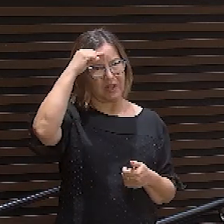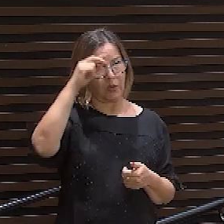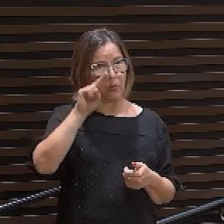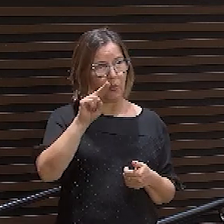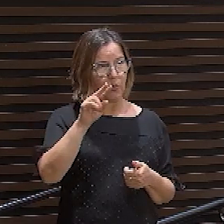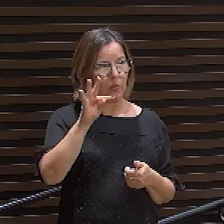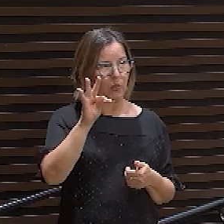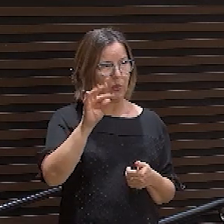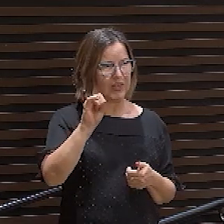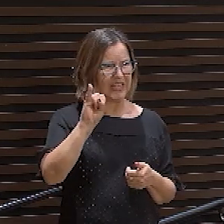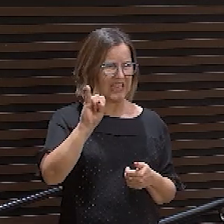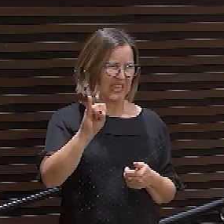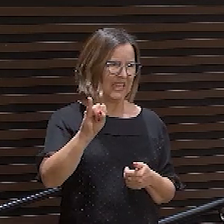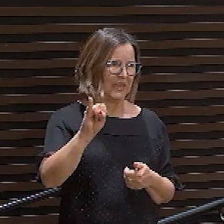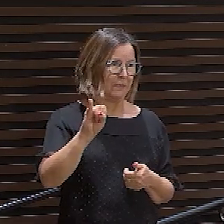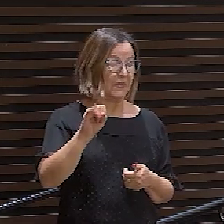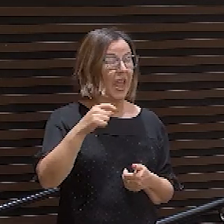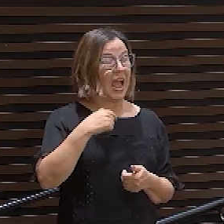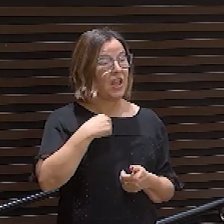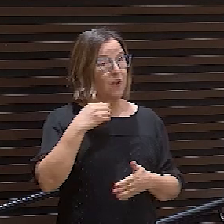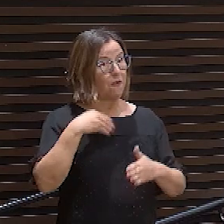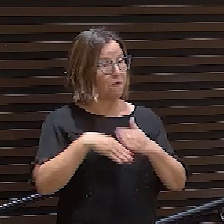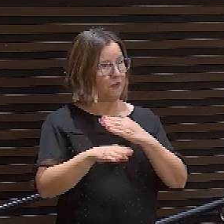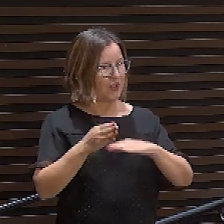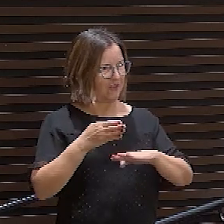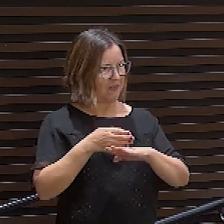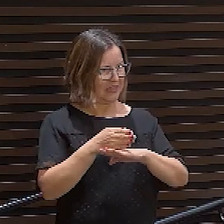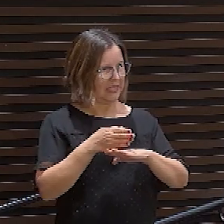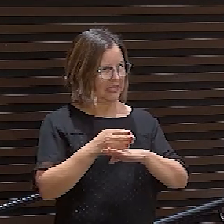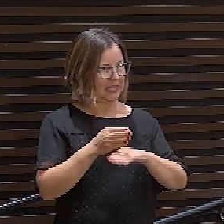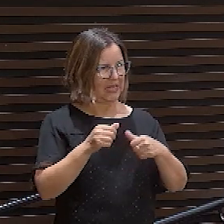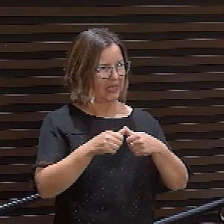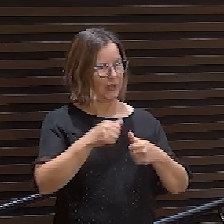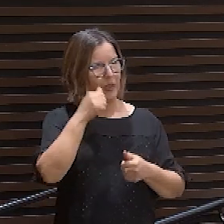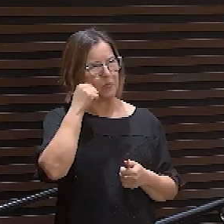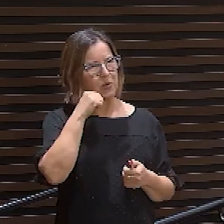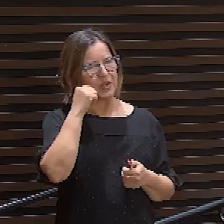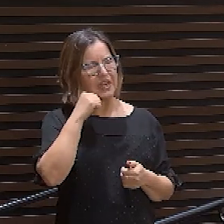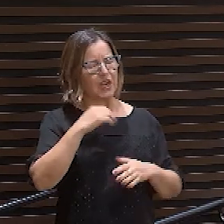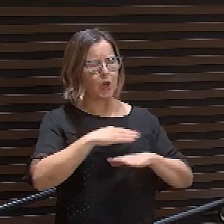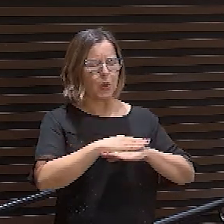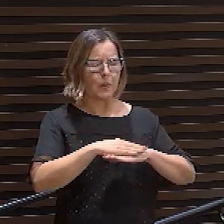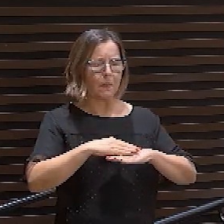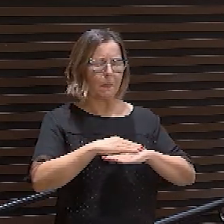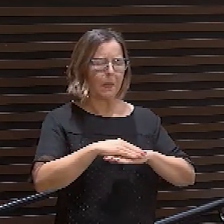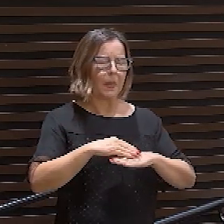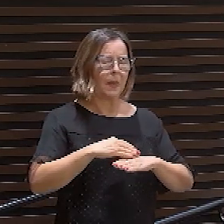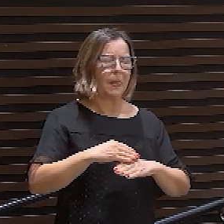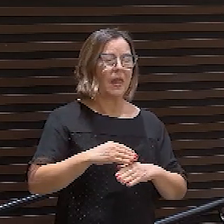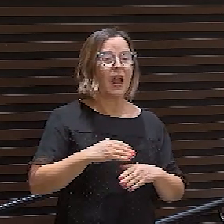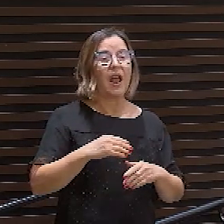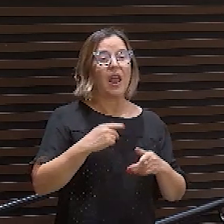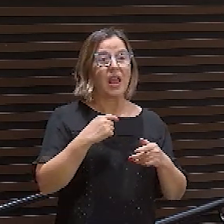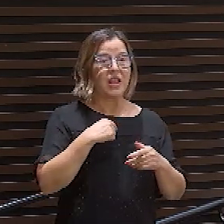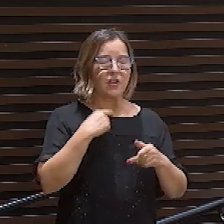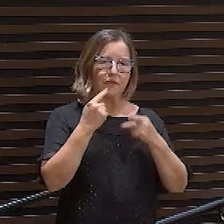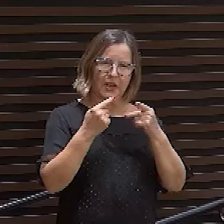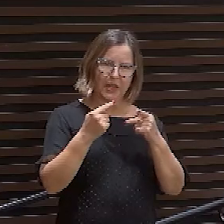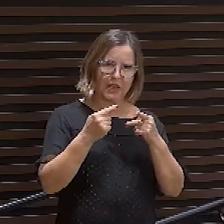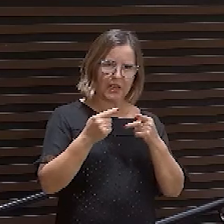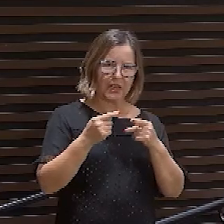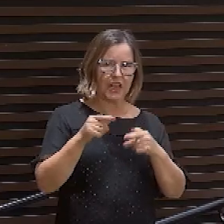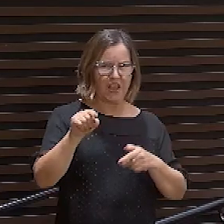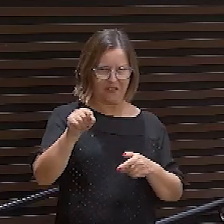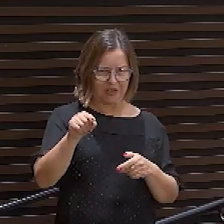muito requintado, e nós começamos a conversar, e eu disse: a senhora está disposta a entregar esse filho